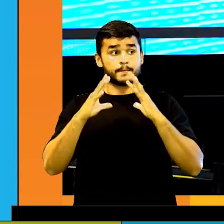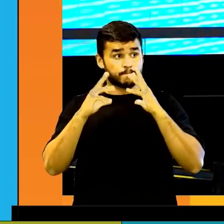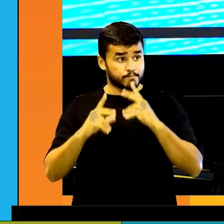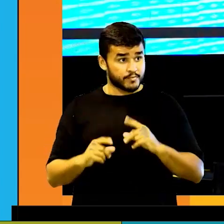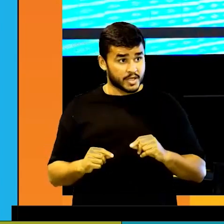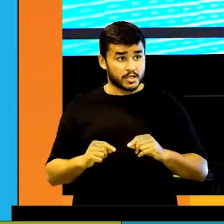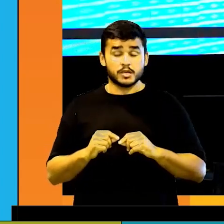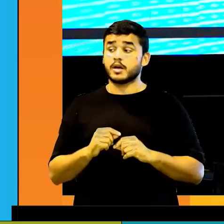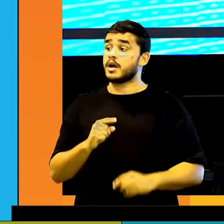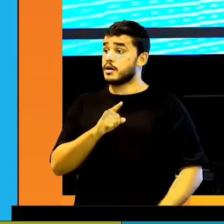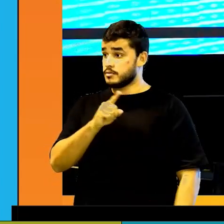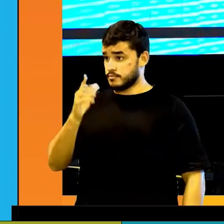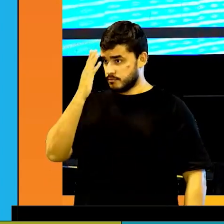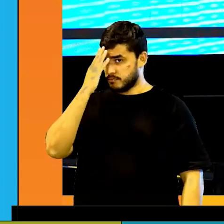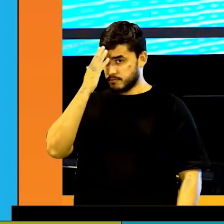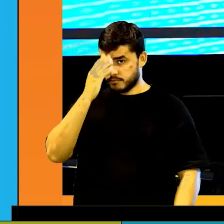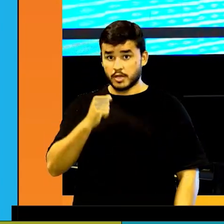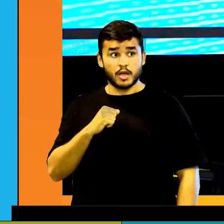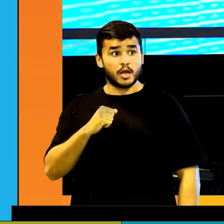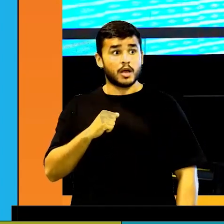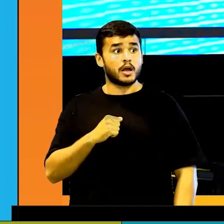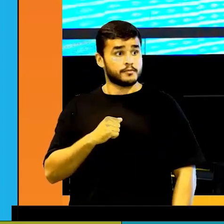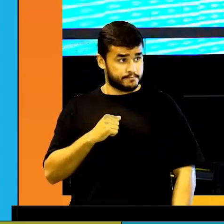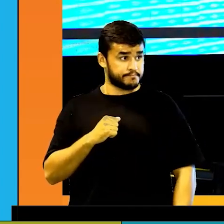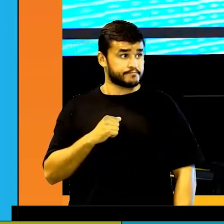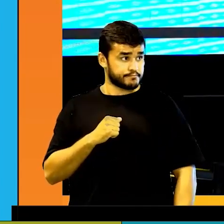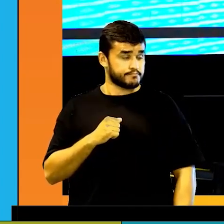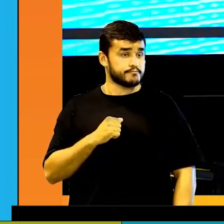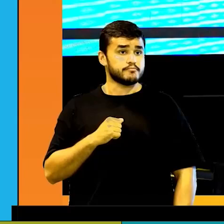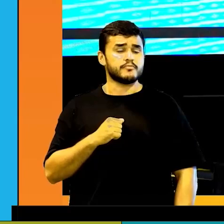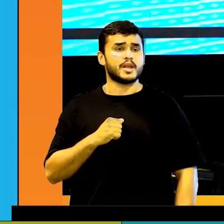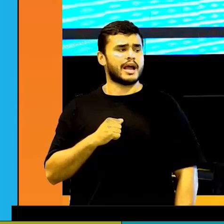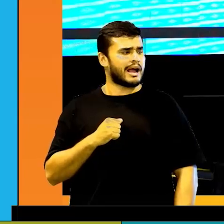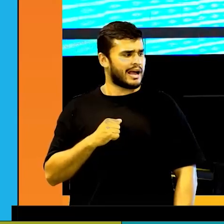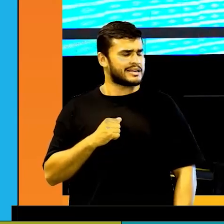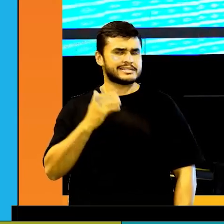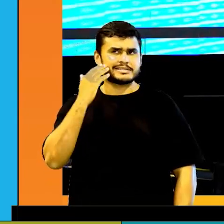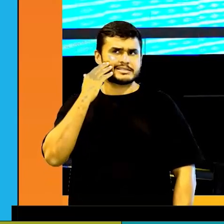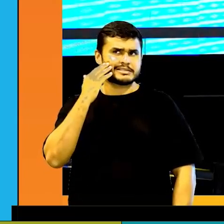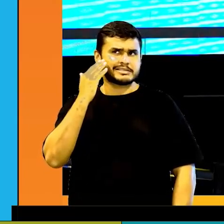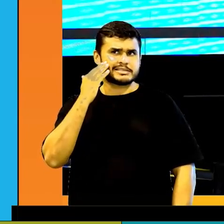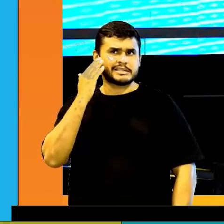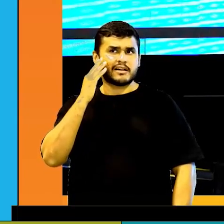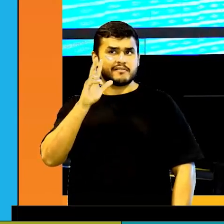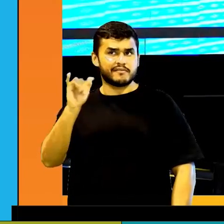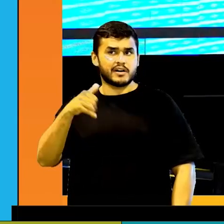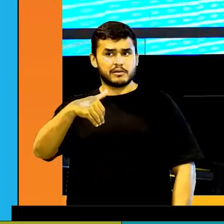simbolismo e, por último, modernismo. Fábio, tu acha que ainda pode surgir? Não